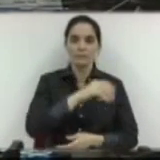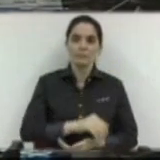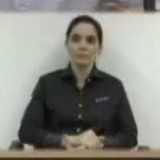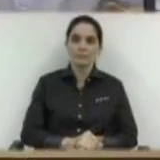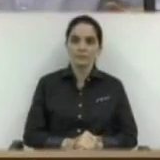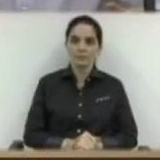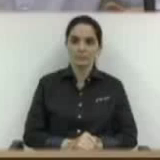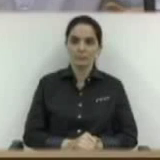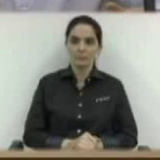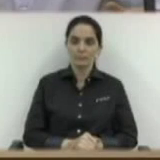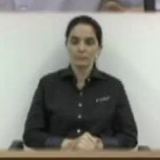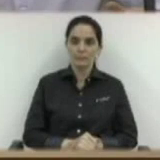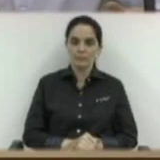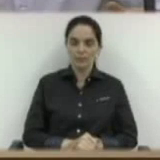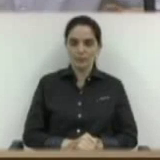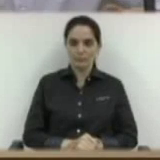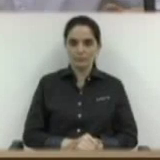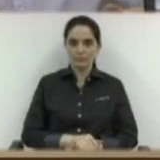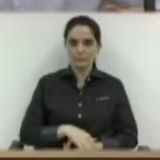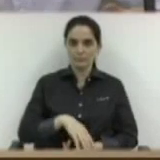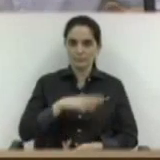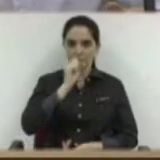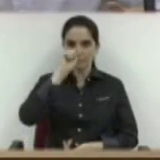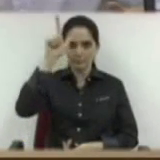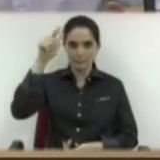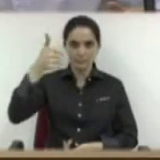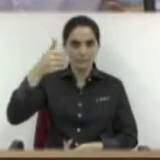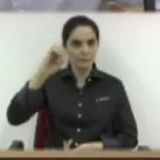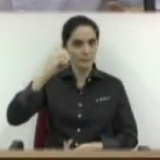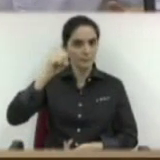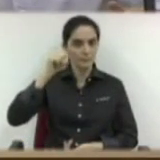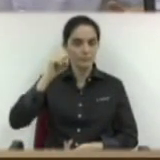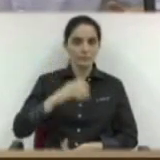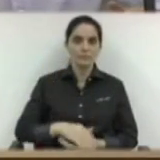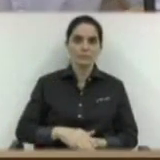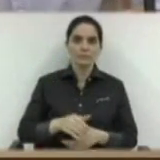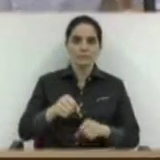Prossiga. Limeira, 18 de novembro de 2015, ofício número